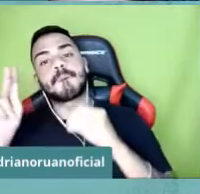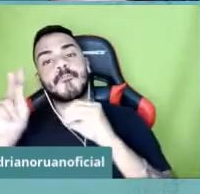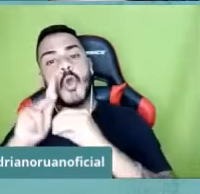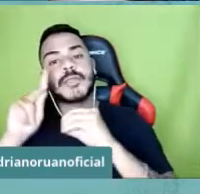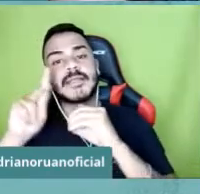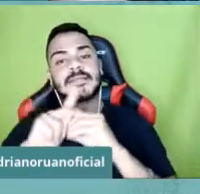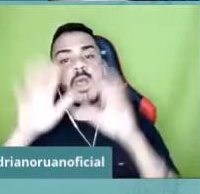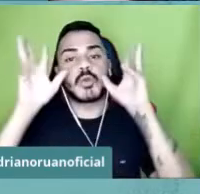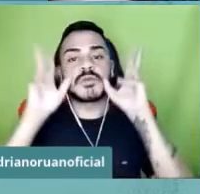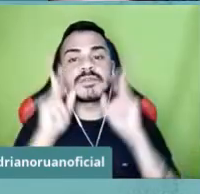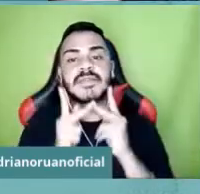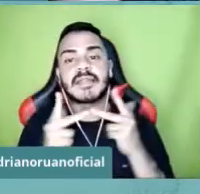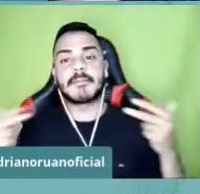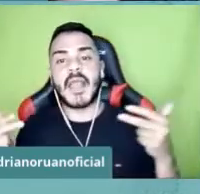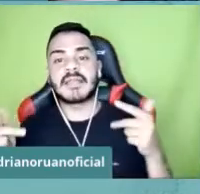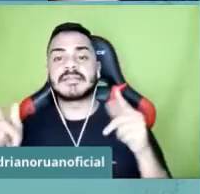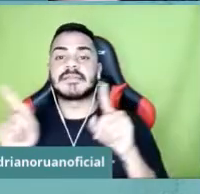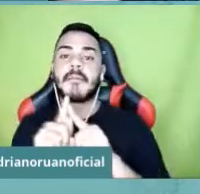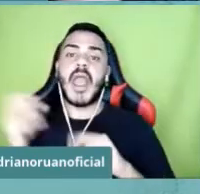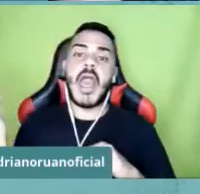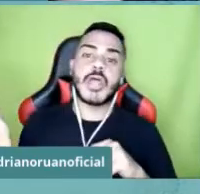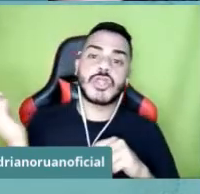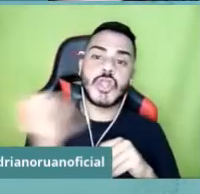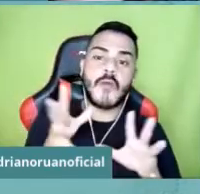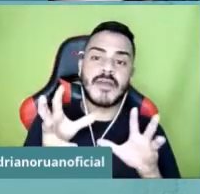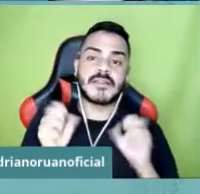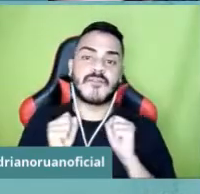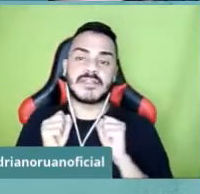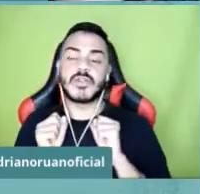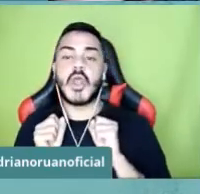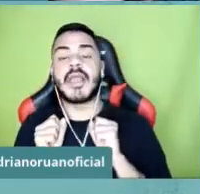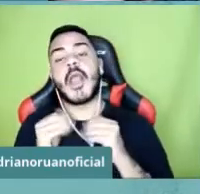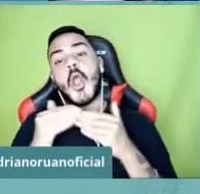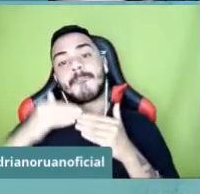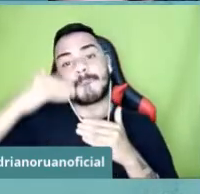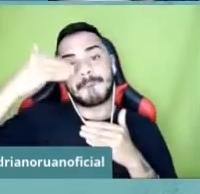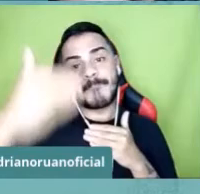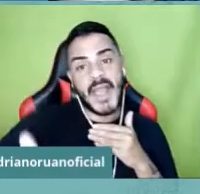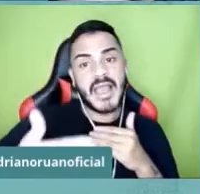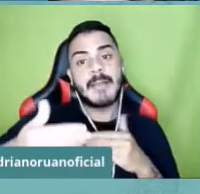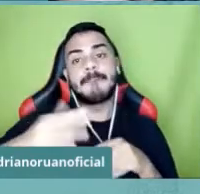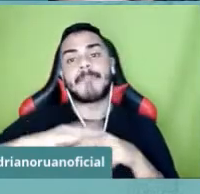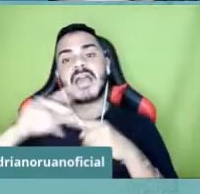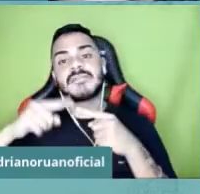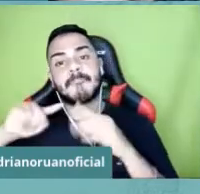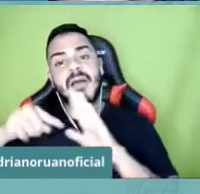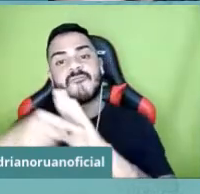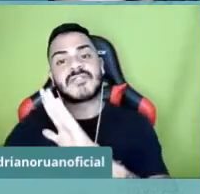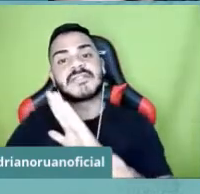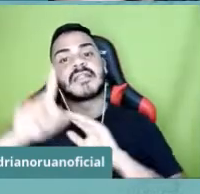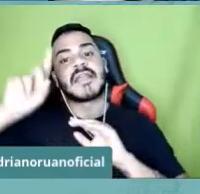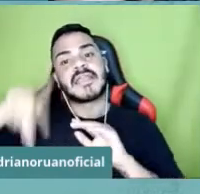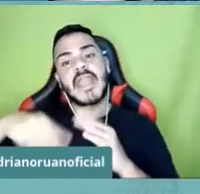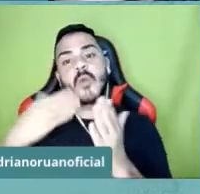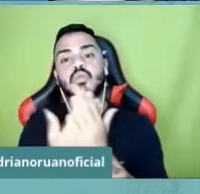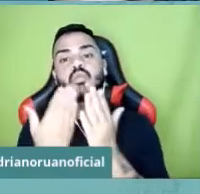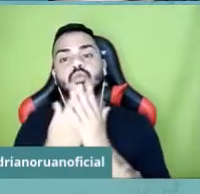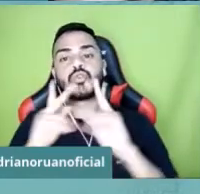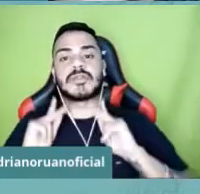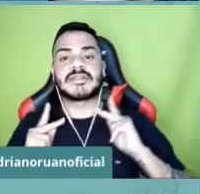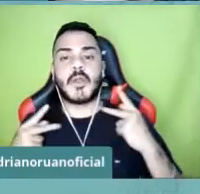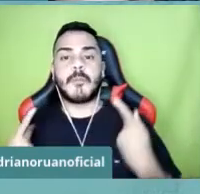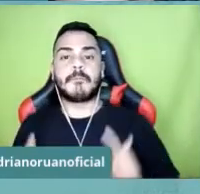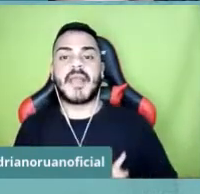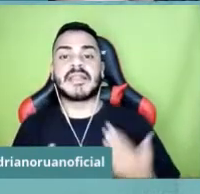animais em relação a novas infecções, passa-se para uma fase mais avançada, que são os estudos em humanos. Então,